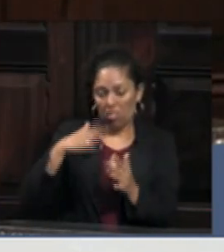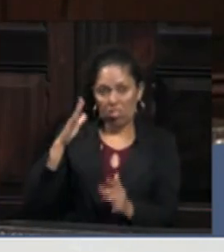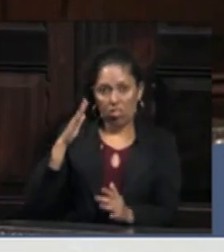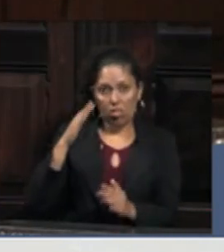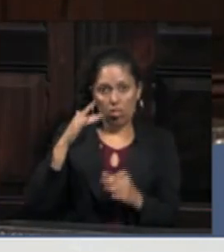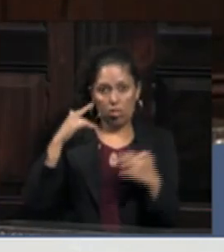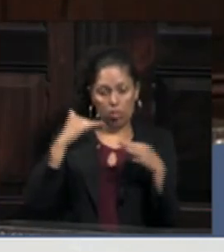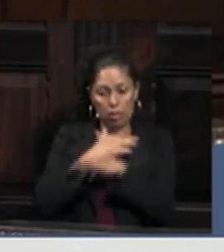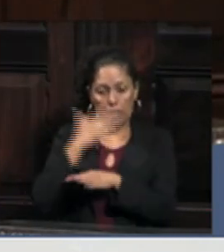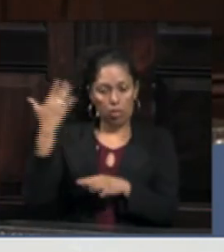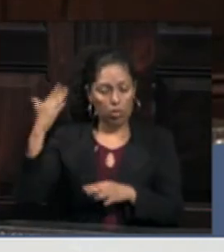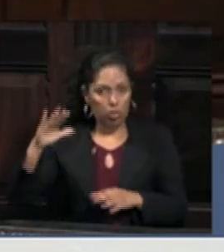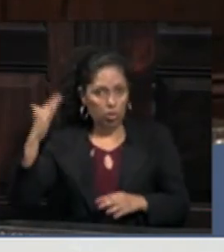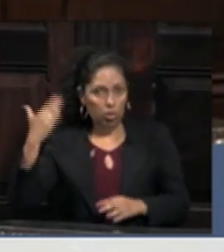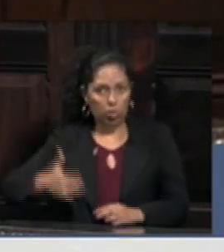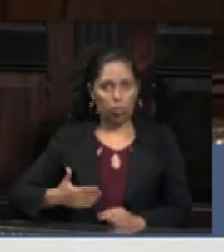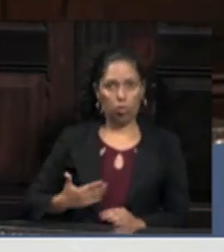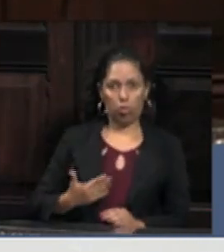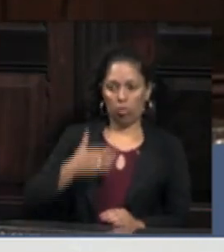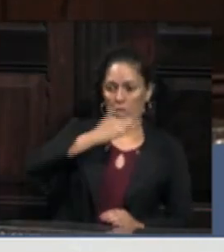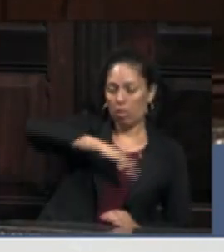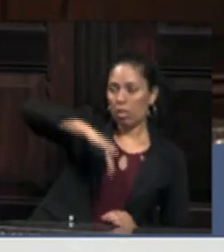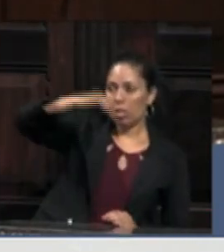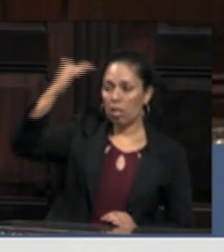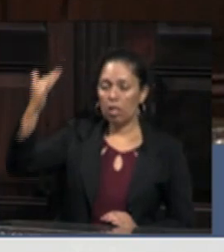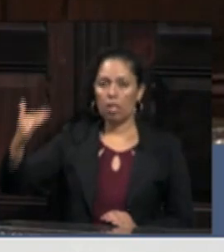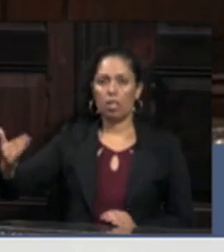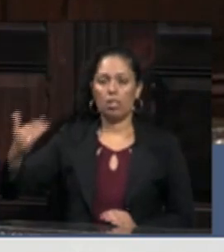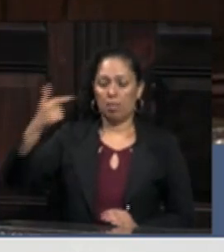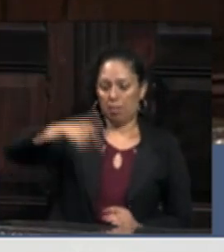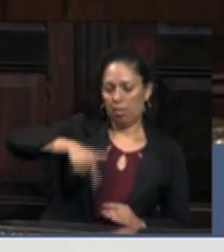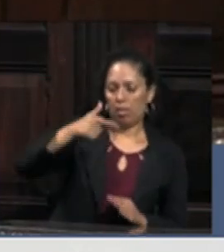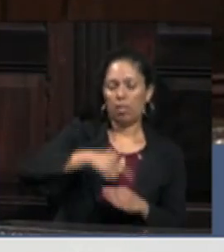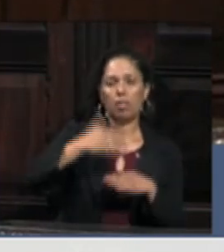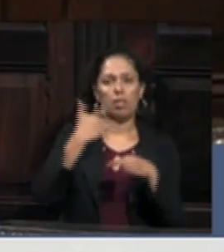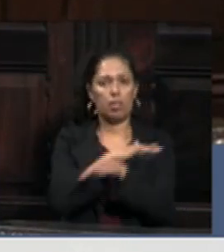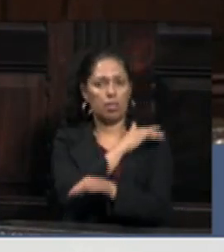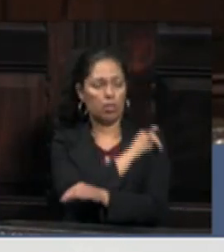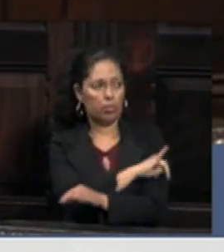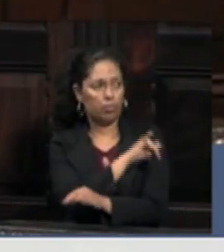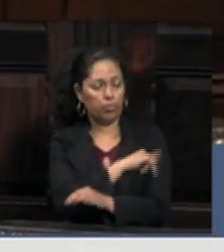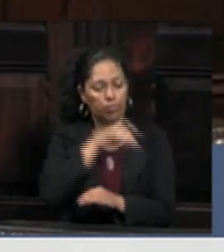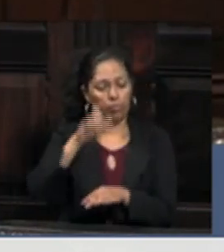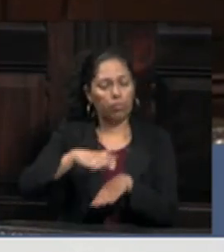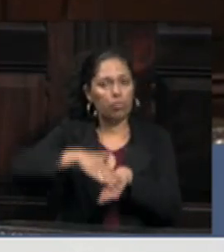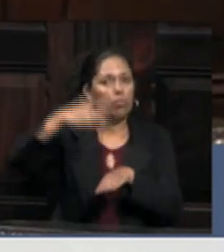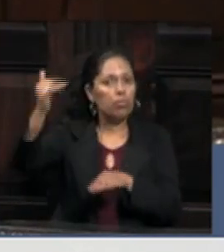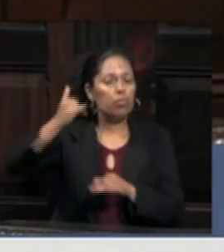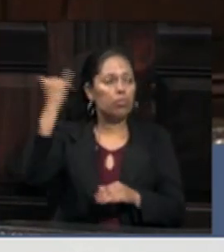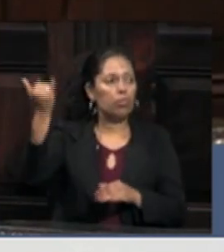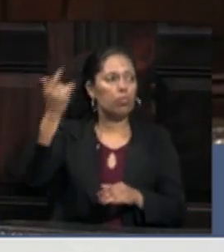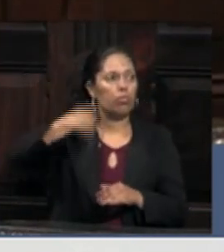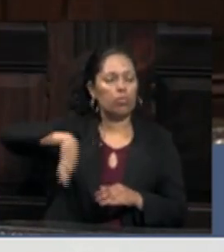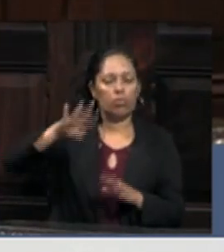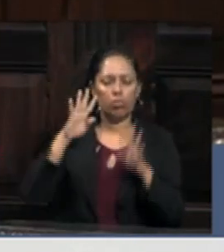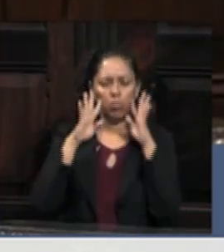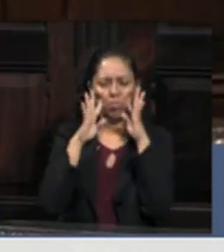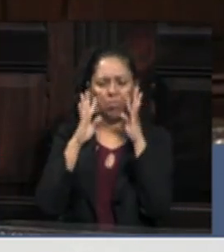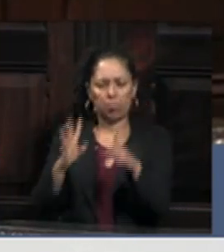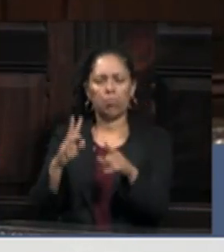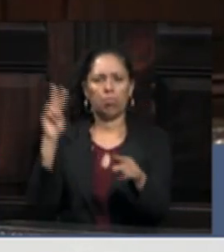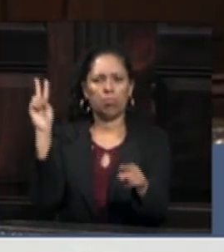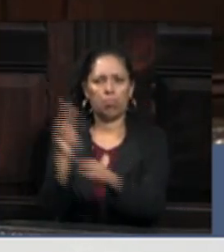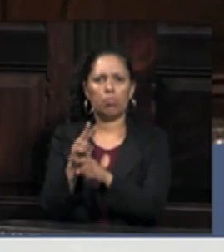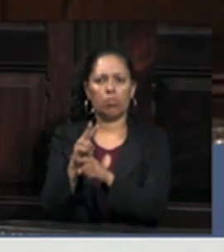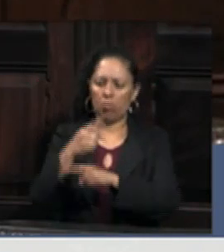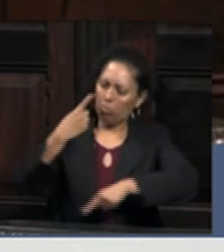outras da região serrana, outras aqui da cidade do Rio de Janeiro. Então, é fundamental que a gente enfrente o